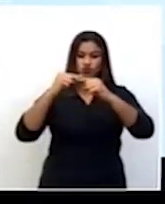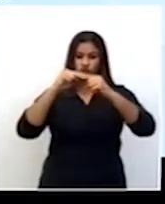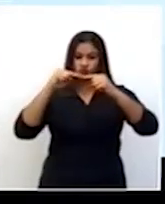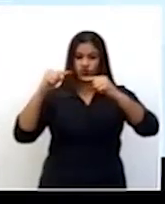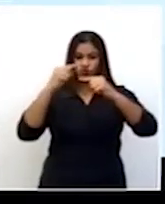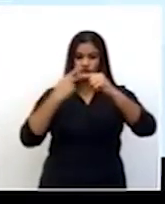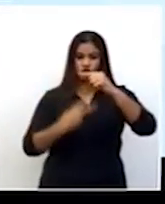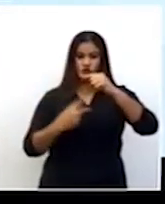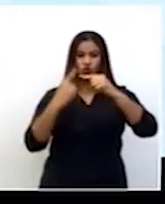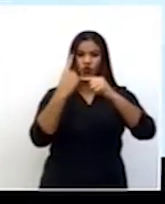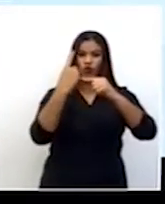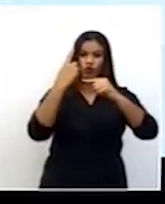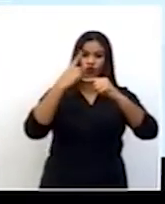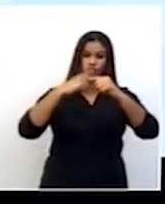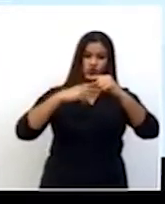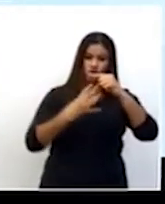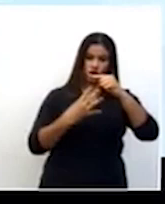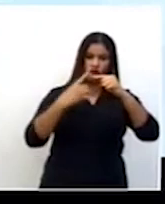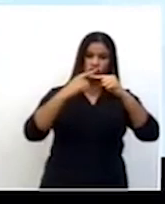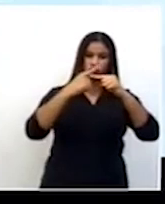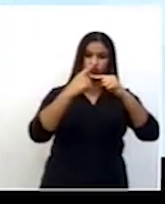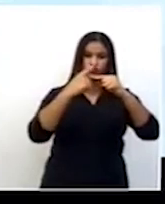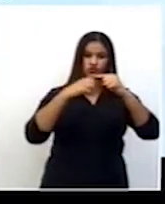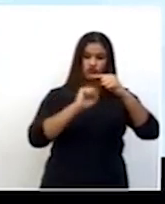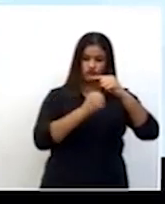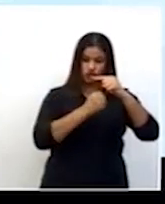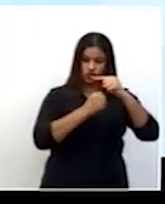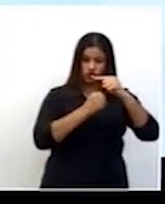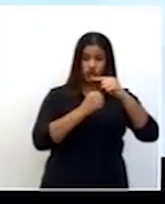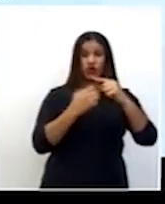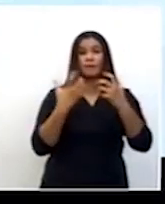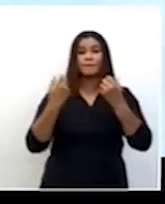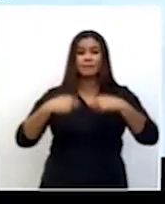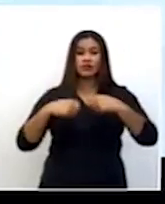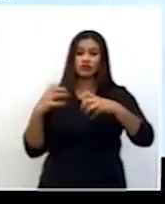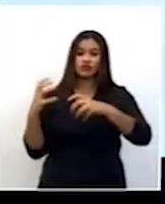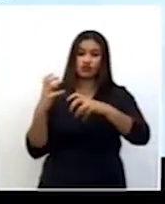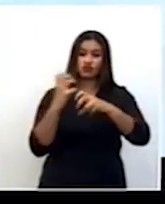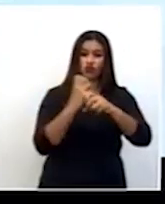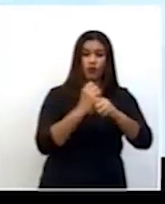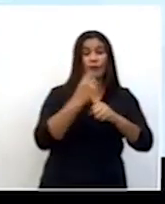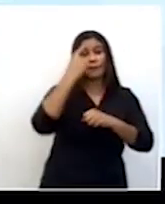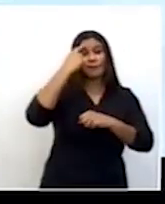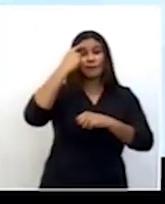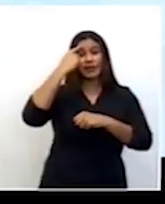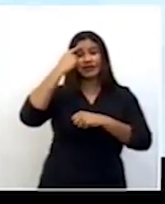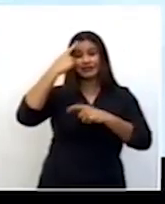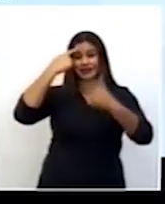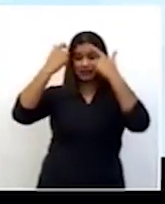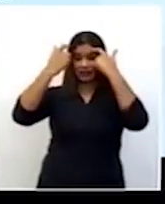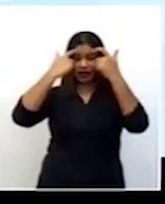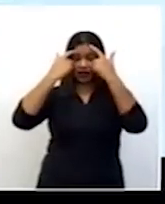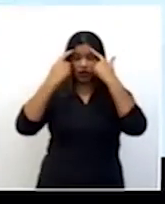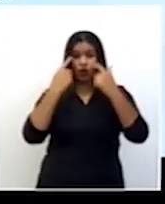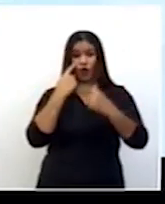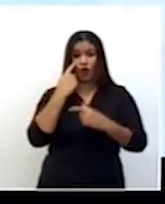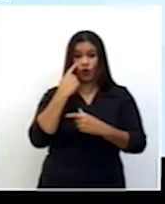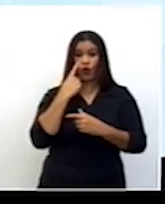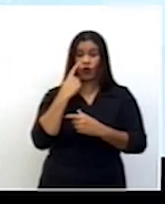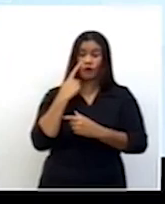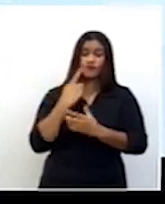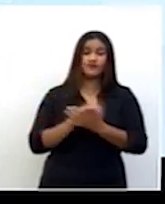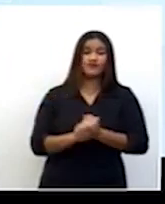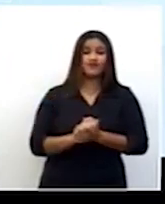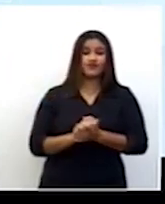sobre 8. Então, eu quero essa soma até o A15. Só que, qual que é a ideia? Vem aqui comigo, ó. Presta atenção. Então, eu